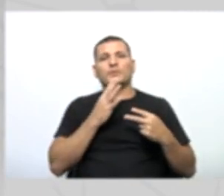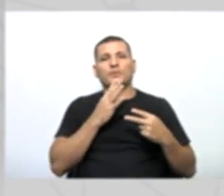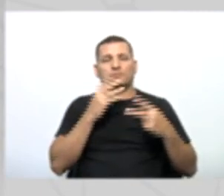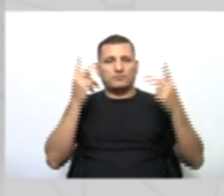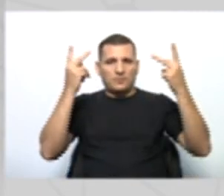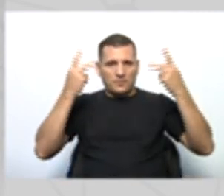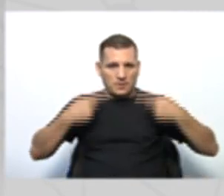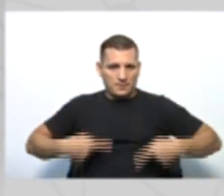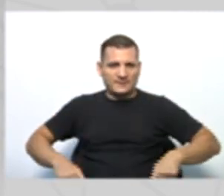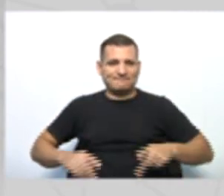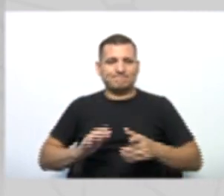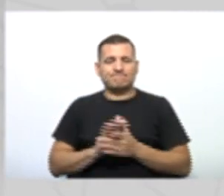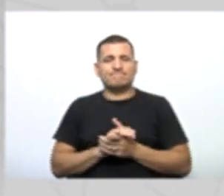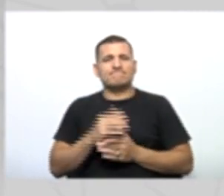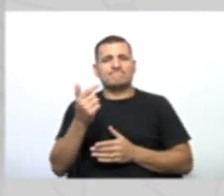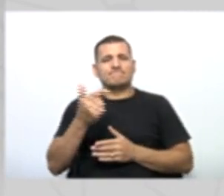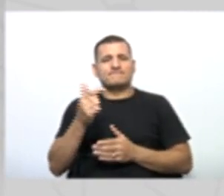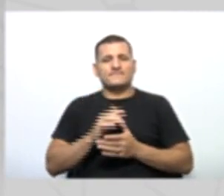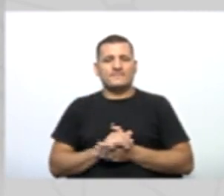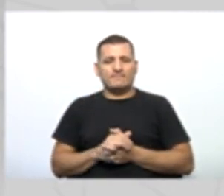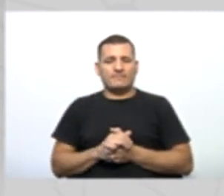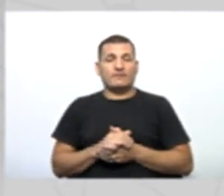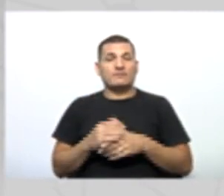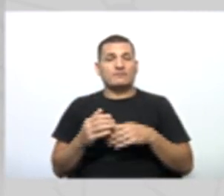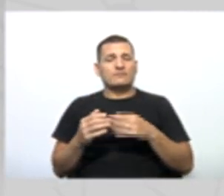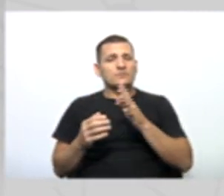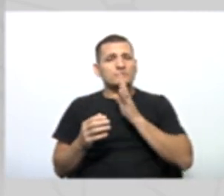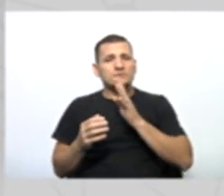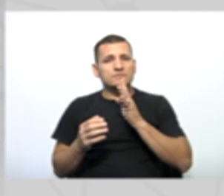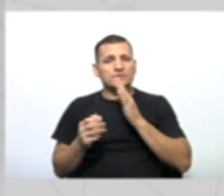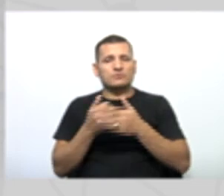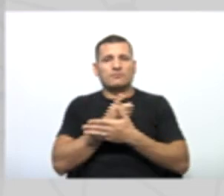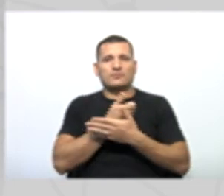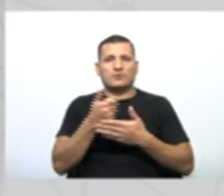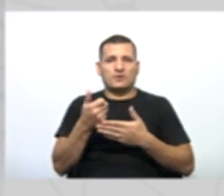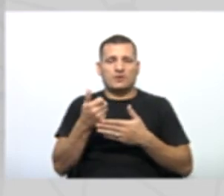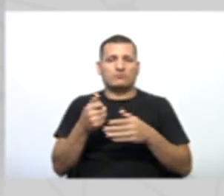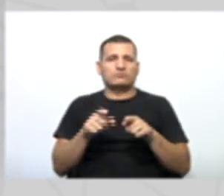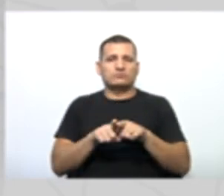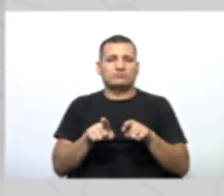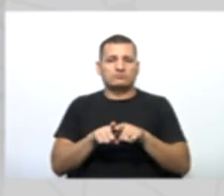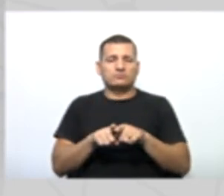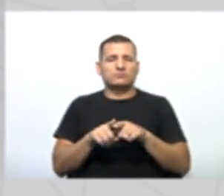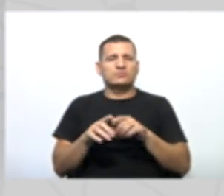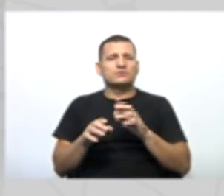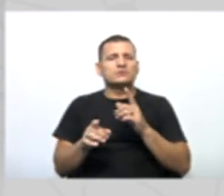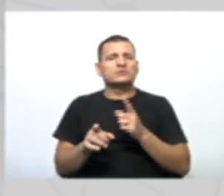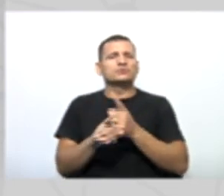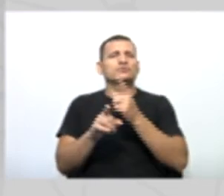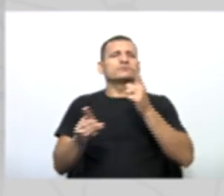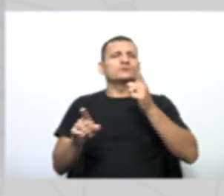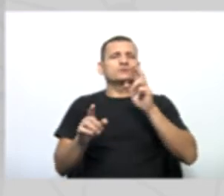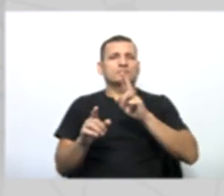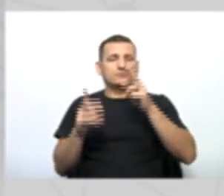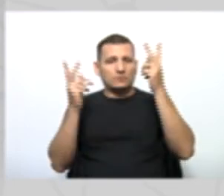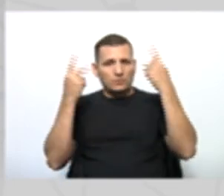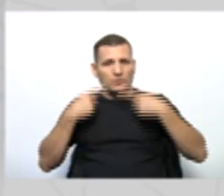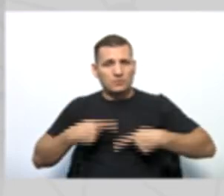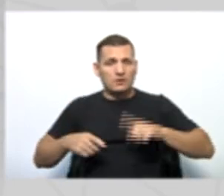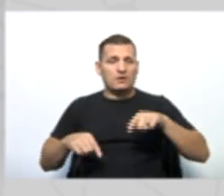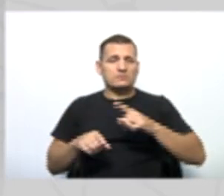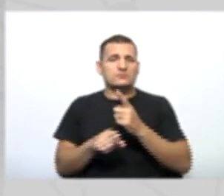Segundo, antes de tudo, um conhecimento moral. Descobrir quem é o homem é descobrir os fundamentos da sua ação